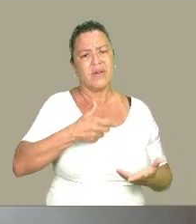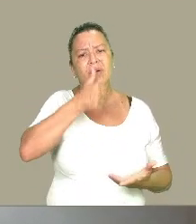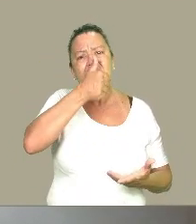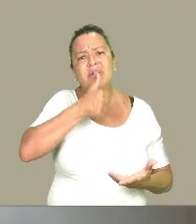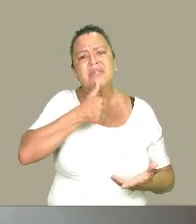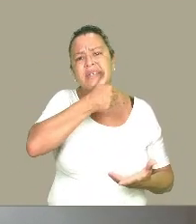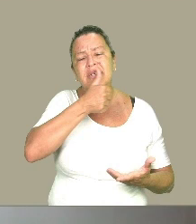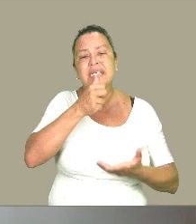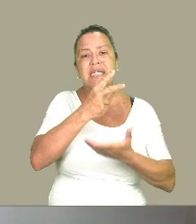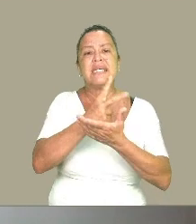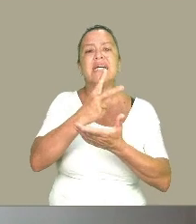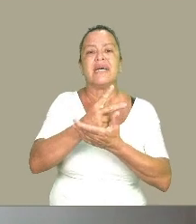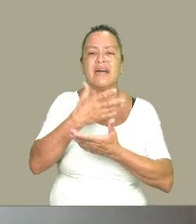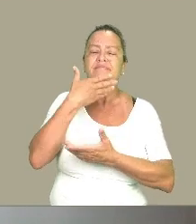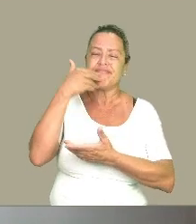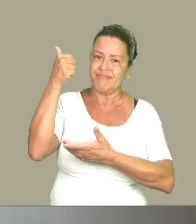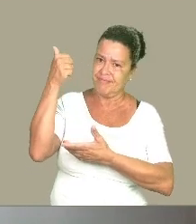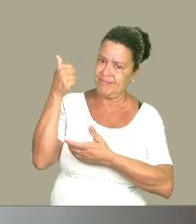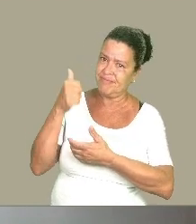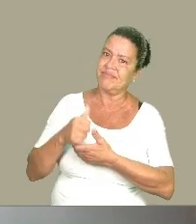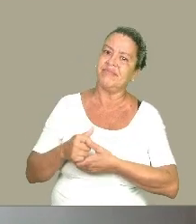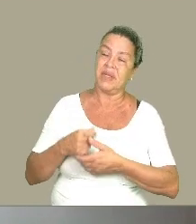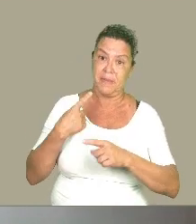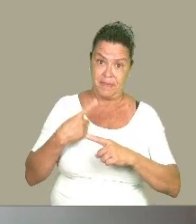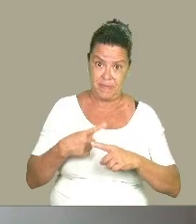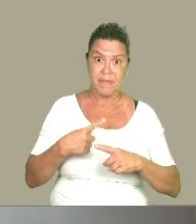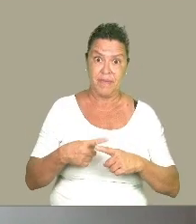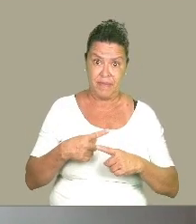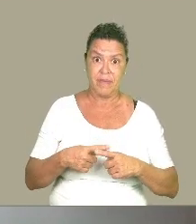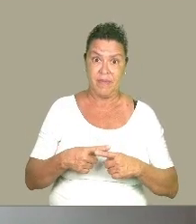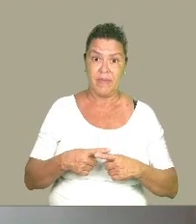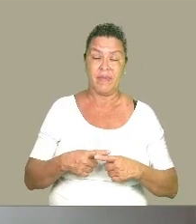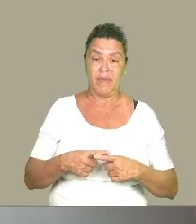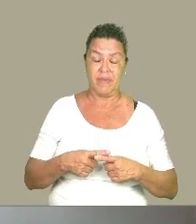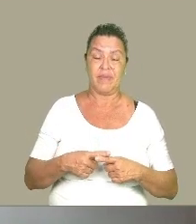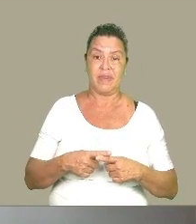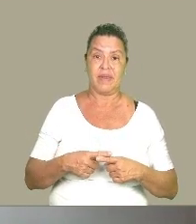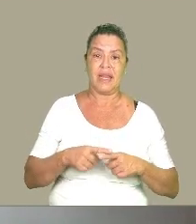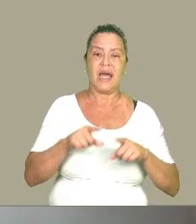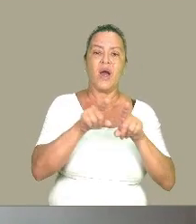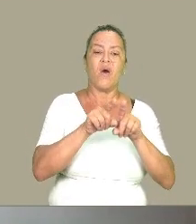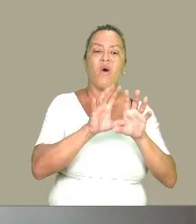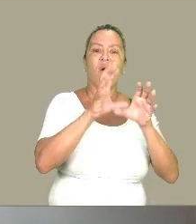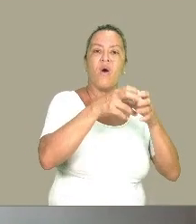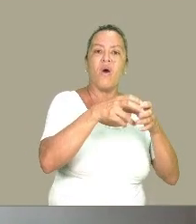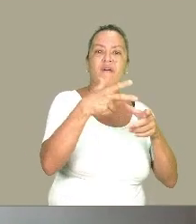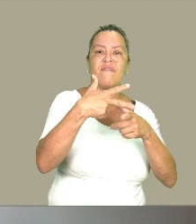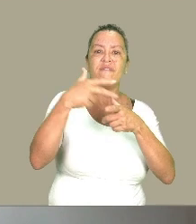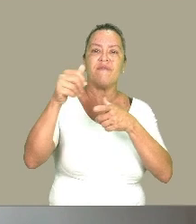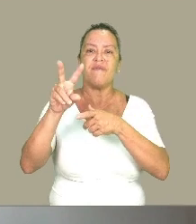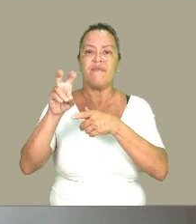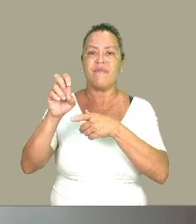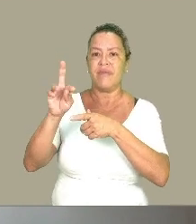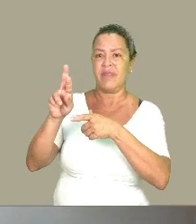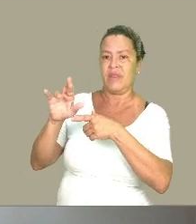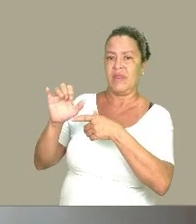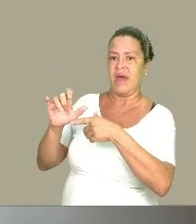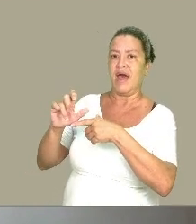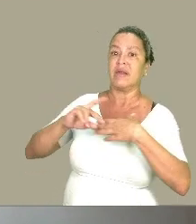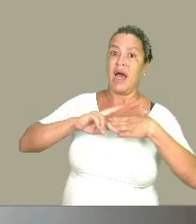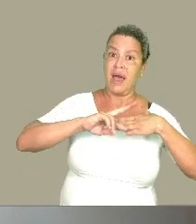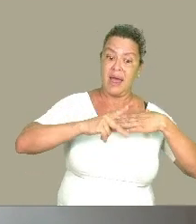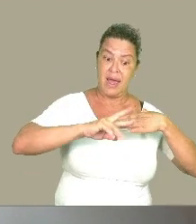sacrifício vale a pena, porque os louros, as vitórias, as